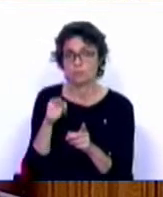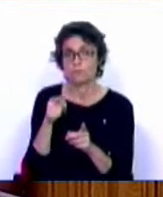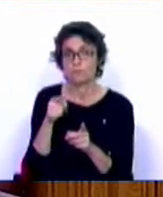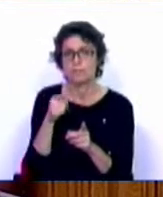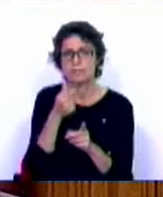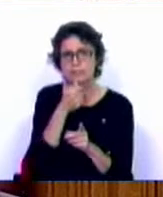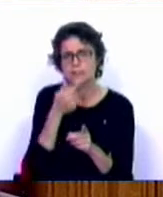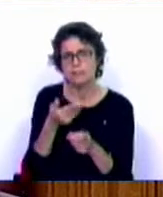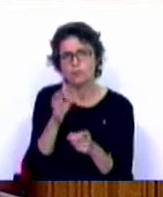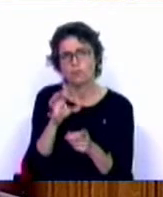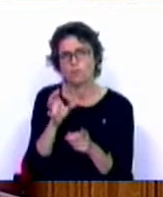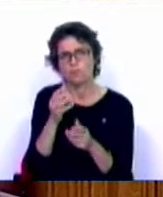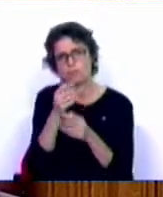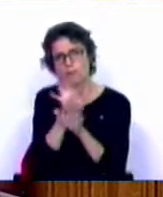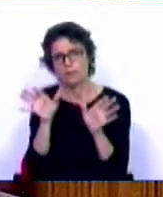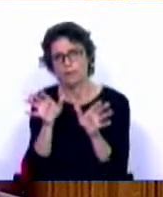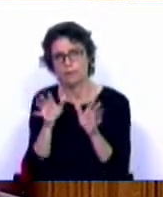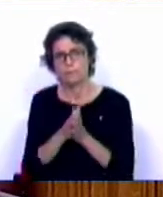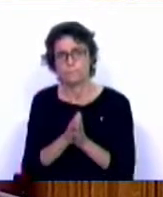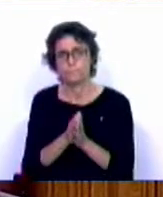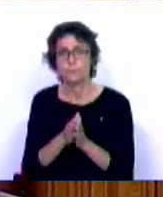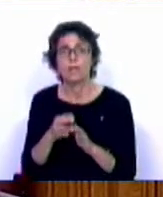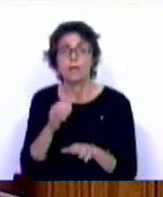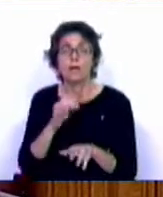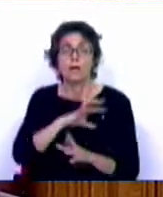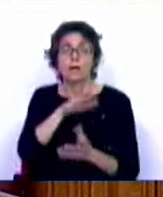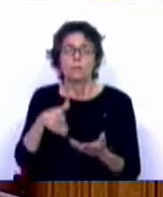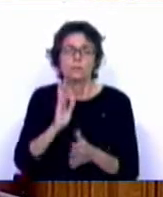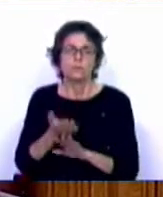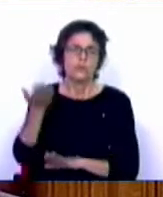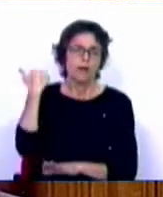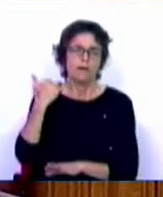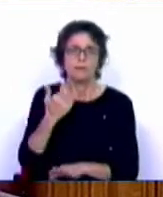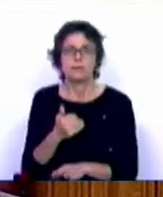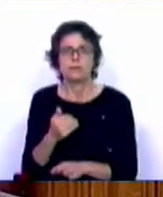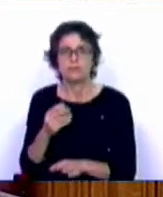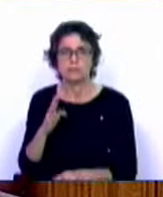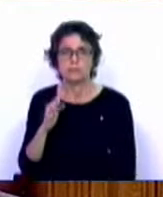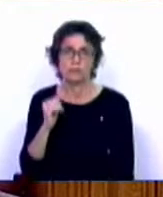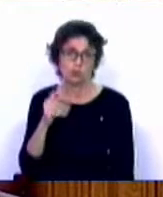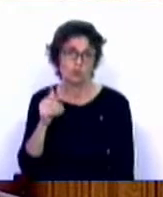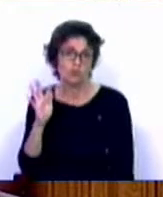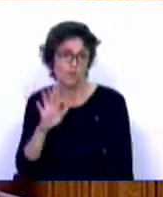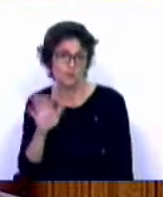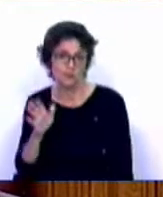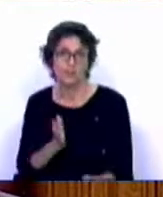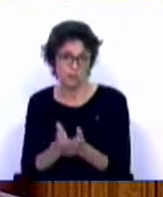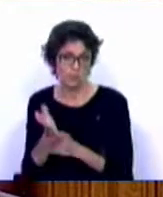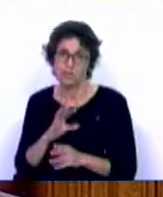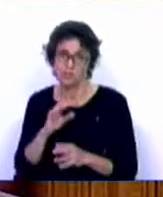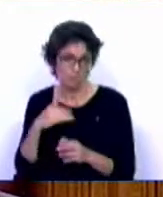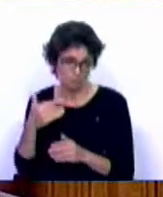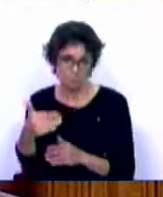num decreto do rei Dom Carlos, mas podia ter começado antes. Aliás, o mundo já existia antes do SEF existir e vai continuar